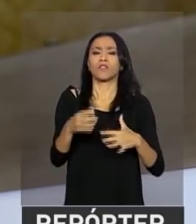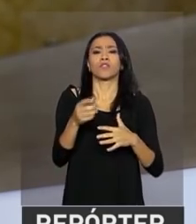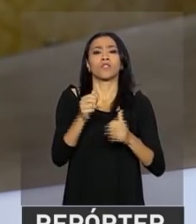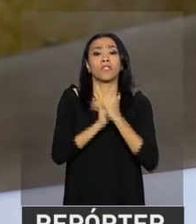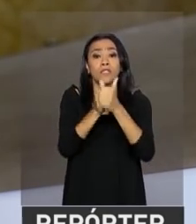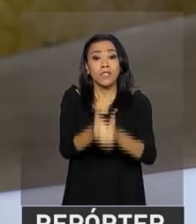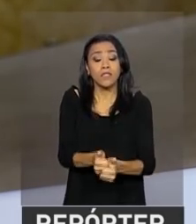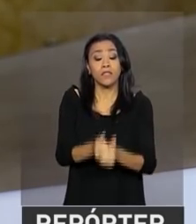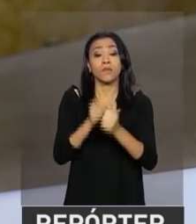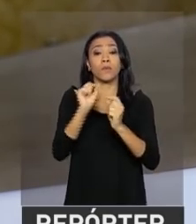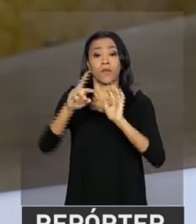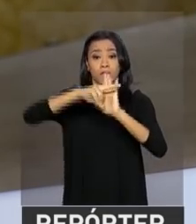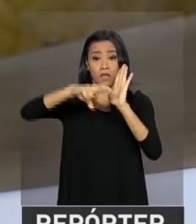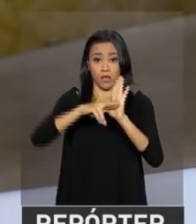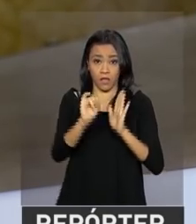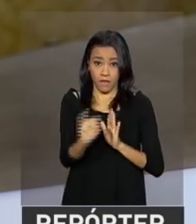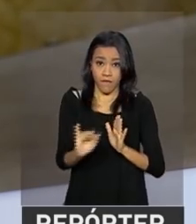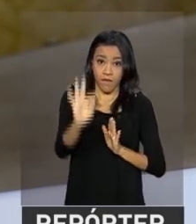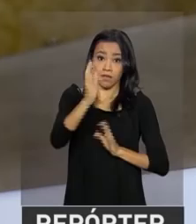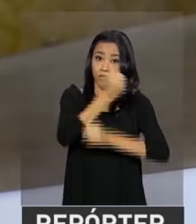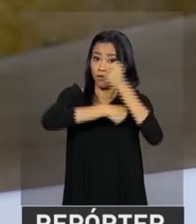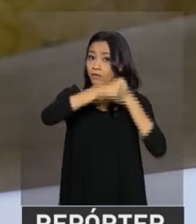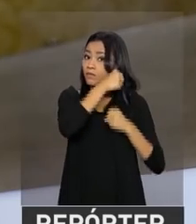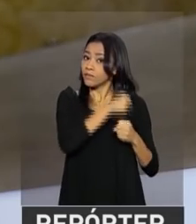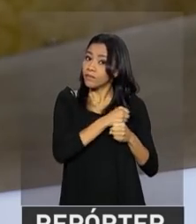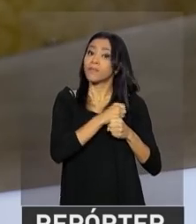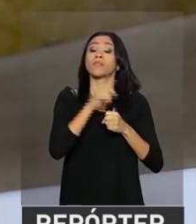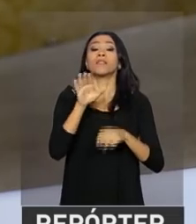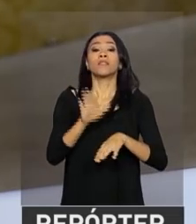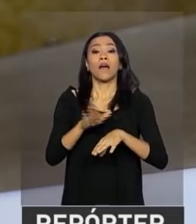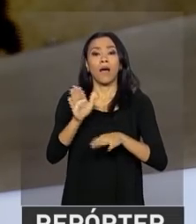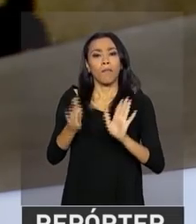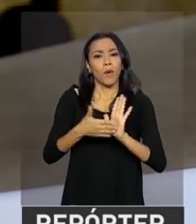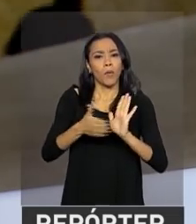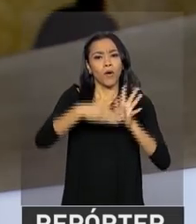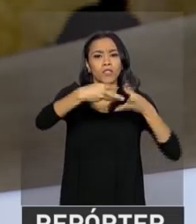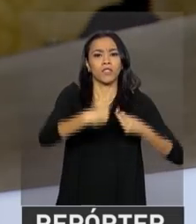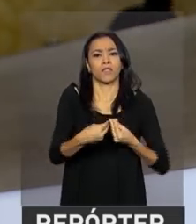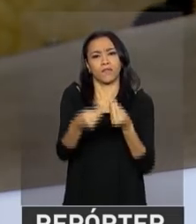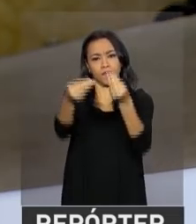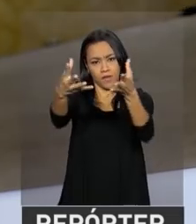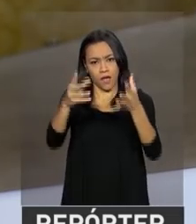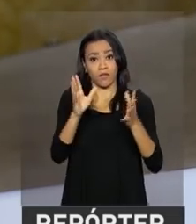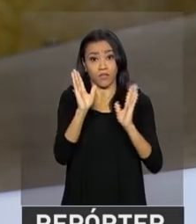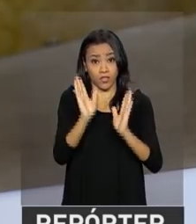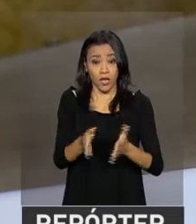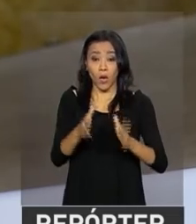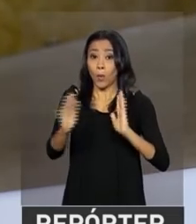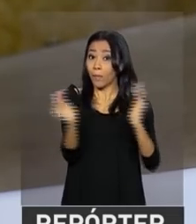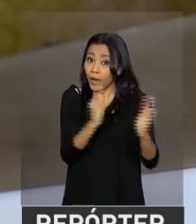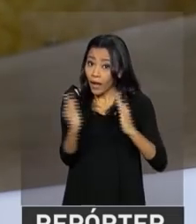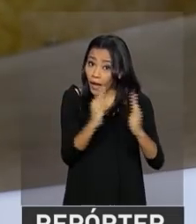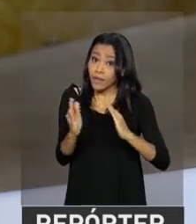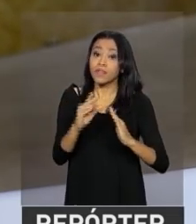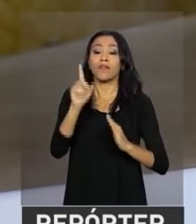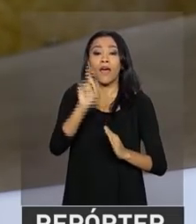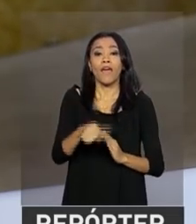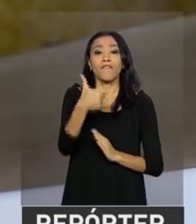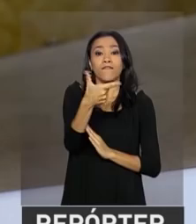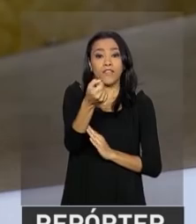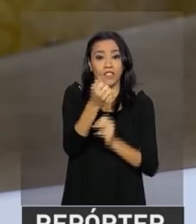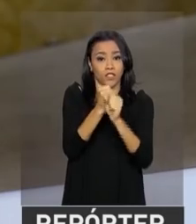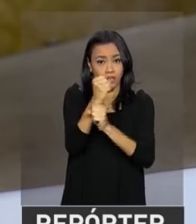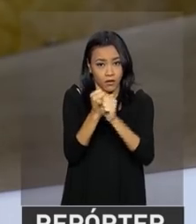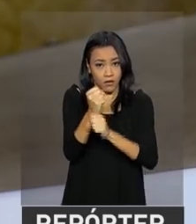do ano anterior. Na proposta enviada pelo Executivo, o prazo para esta limitação é de 20 anos, mas a